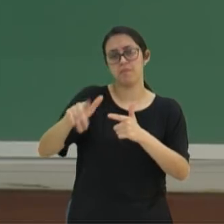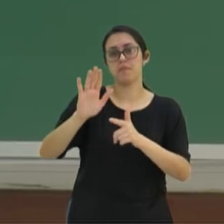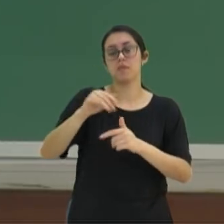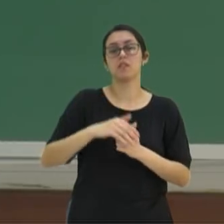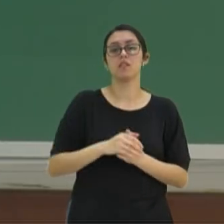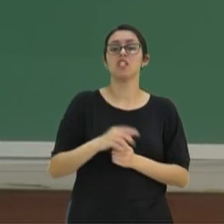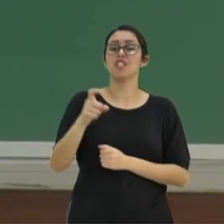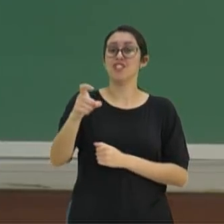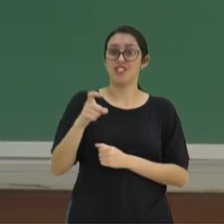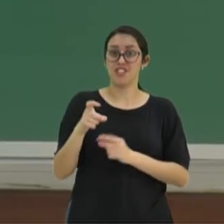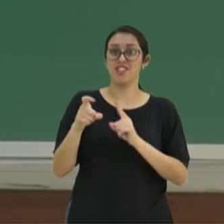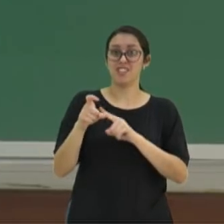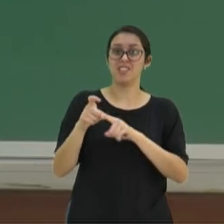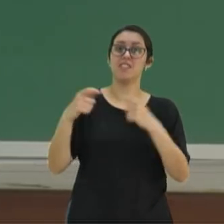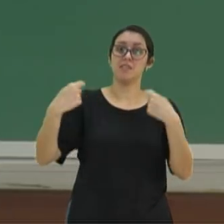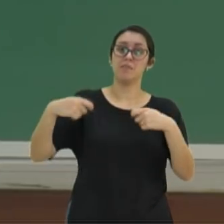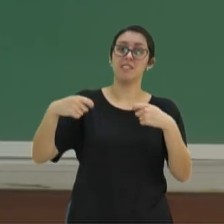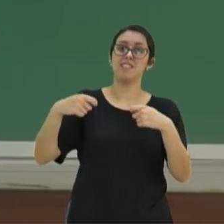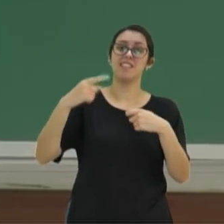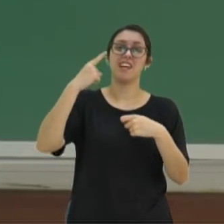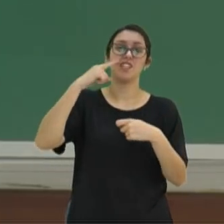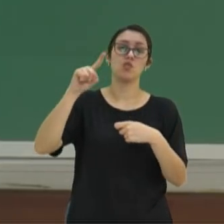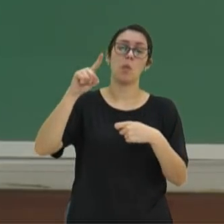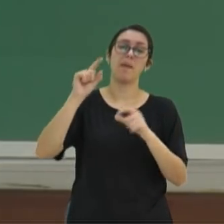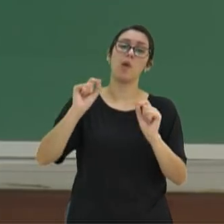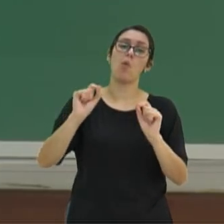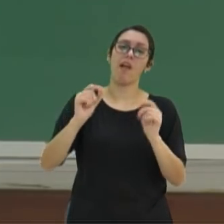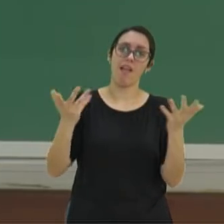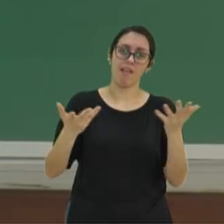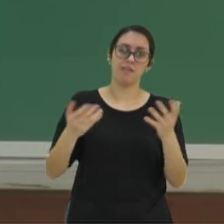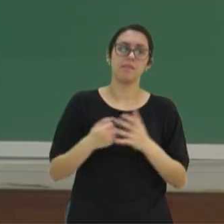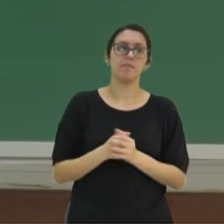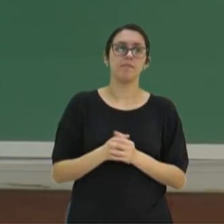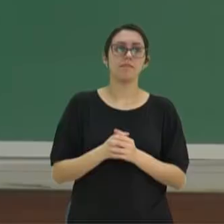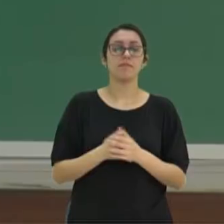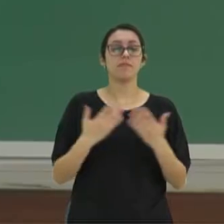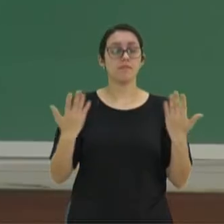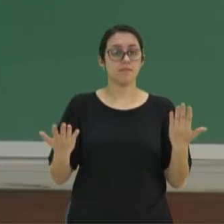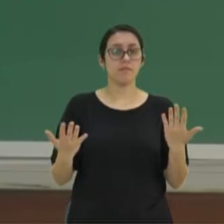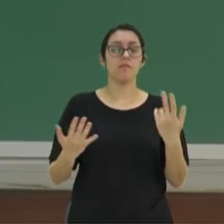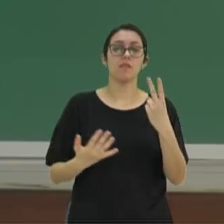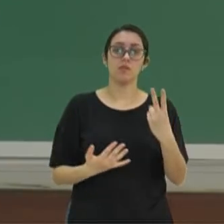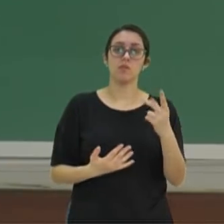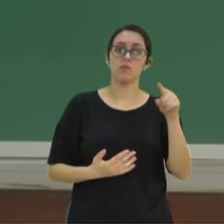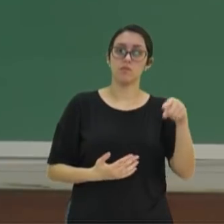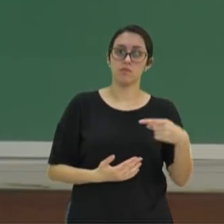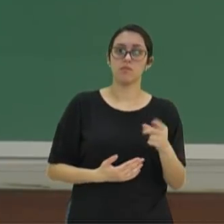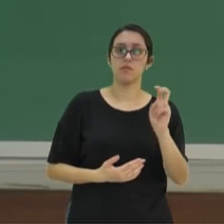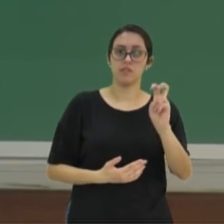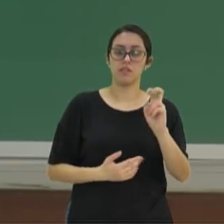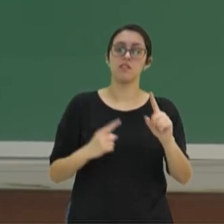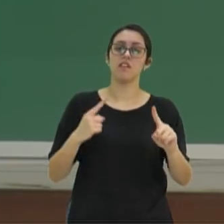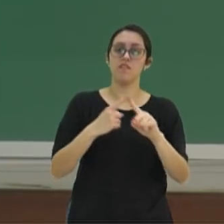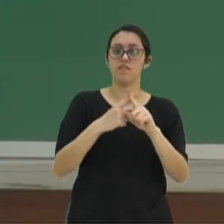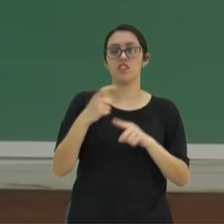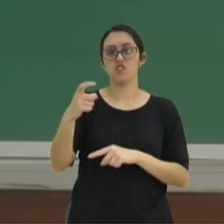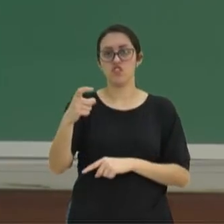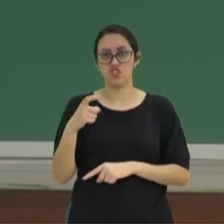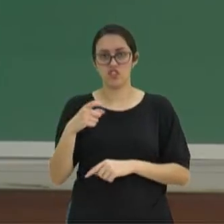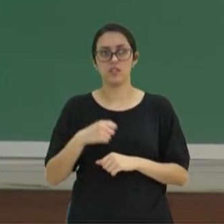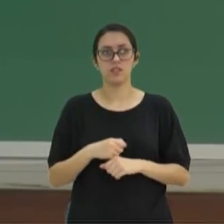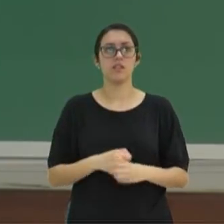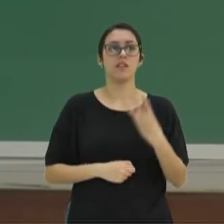preço que o Pedro vai pagar. Aí, propriedade fundamental, então eu vou fazer 2,5 vezes X, 3,5